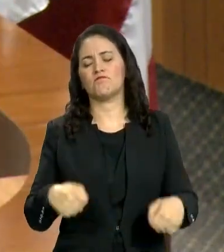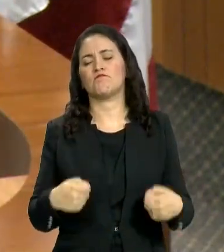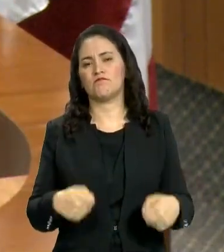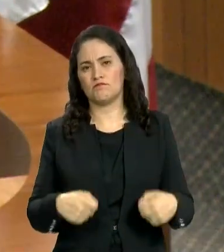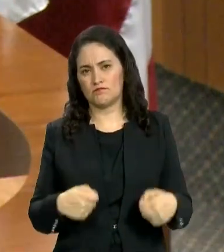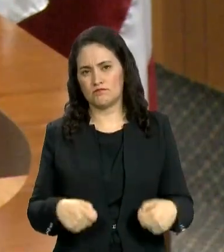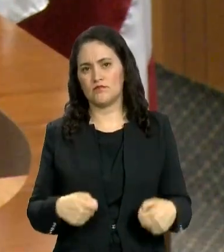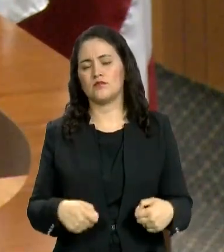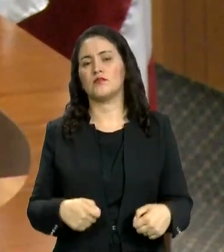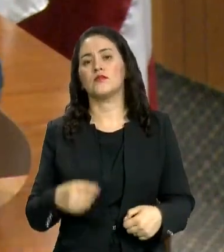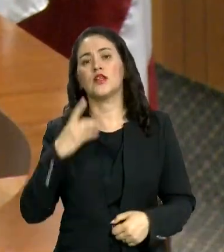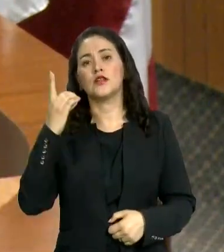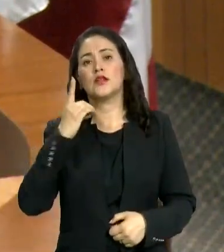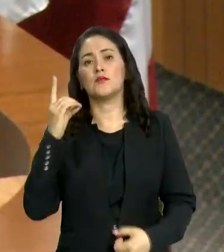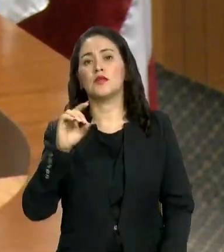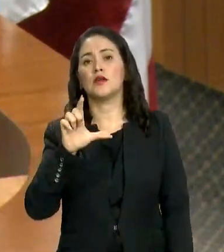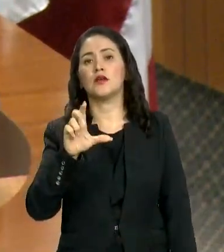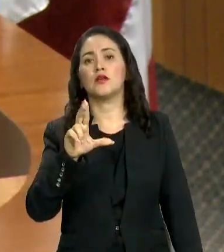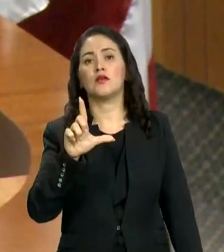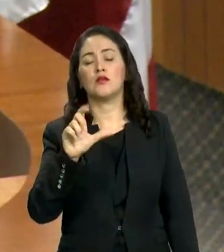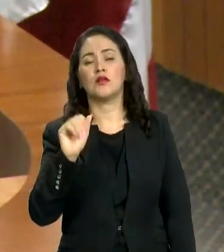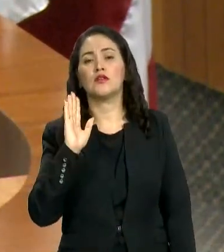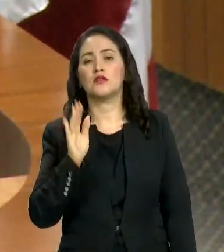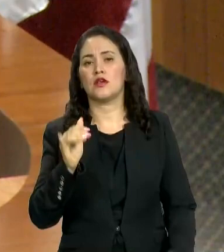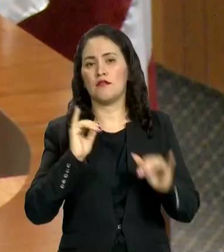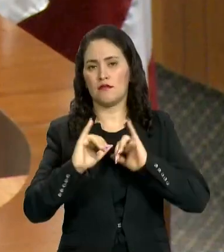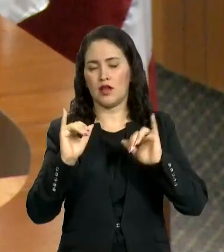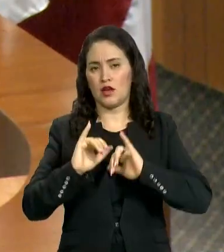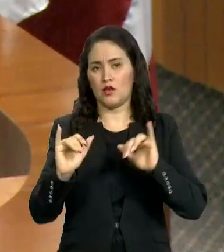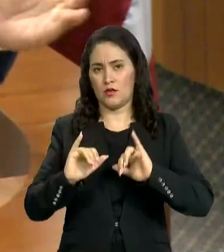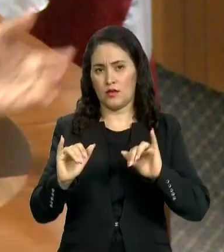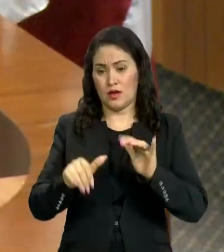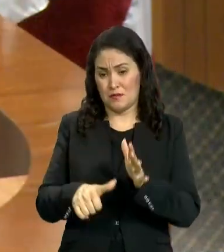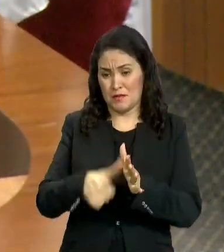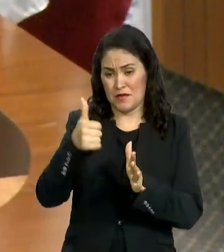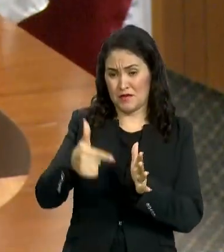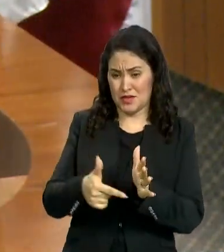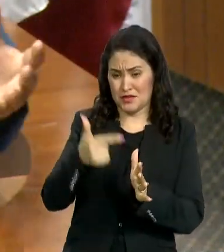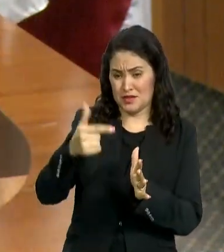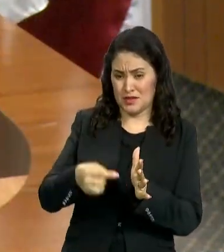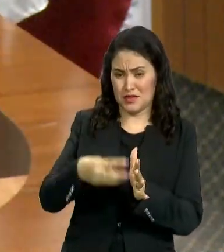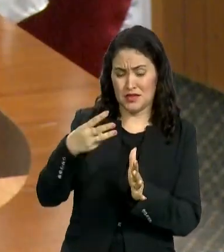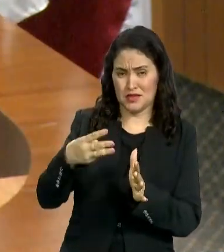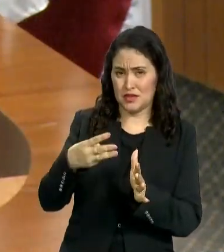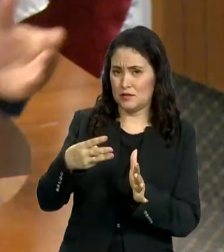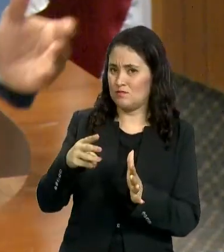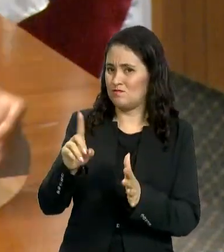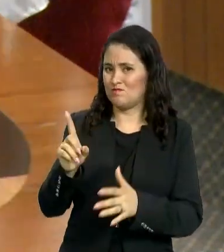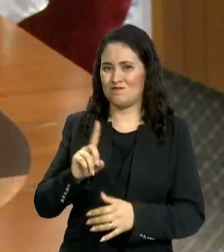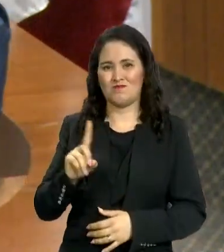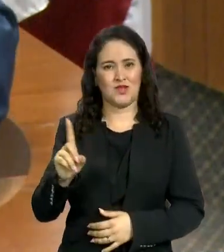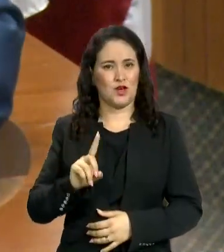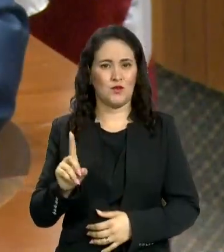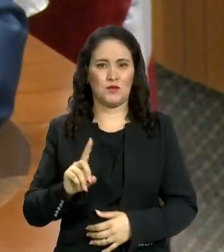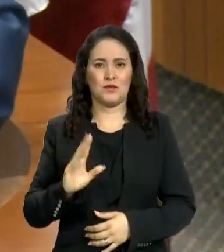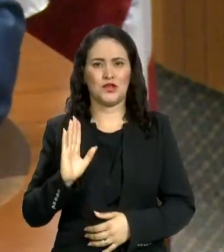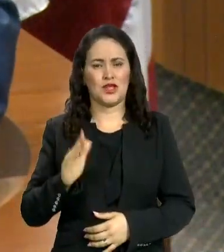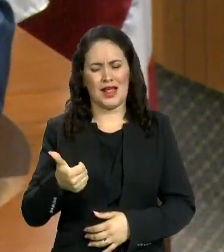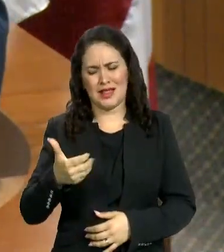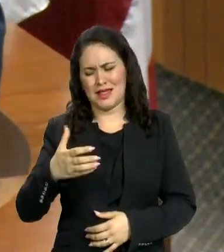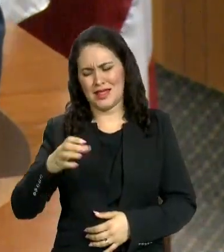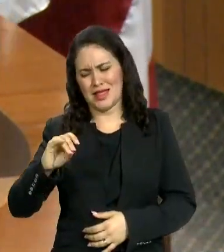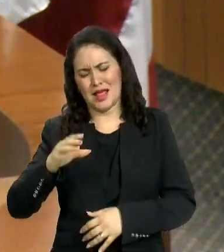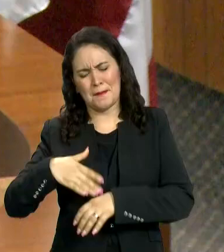o deputado Carlos Lula não é o primeiro não é o segundo nos últimos anos não é o terceiro não é o quarto são mais de 10